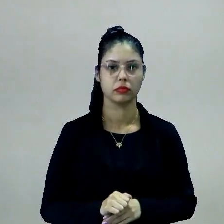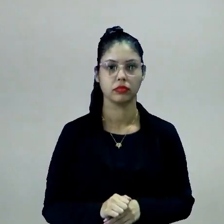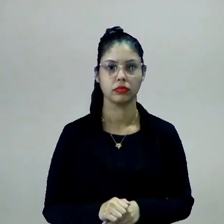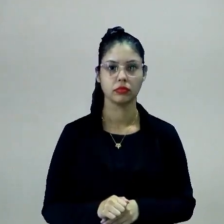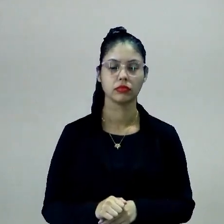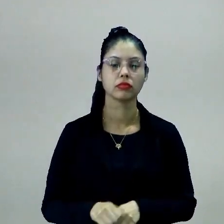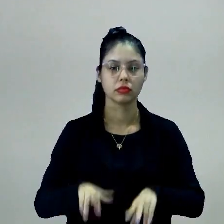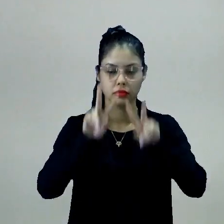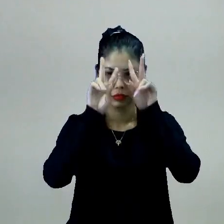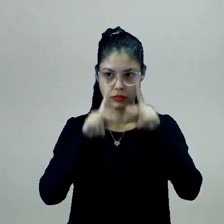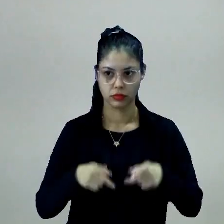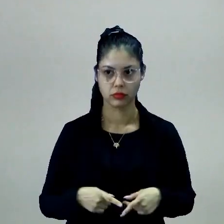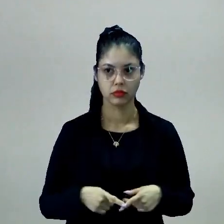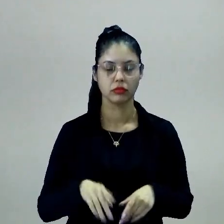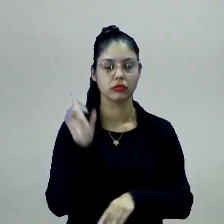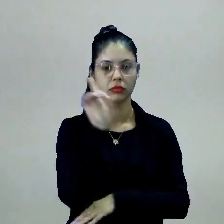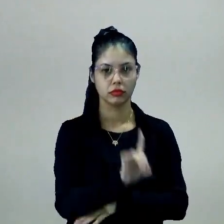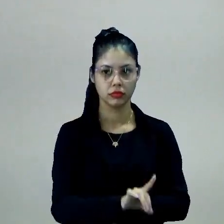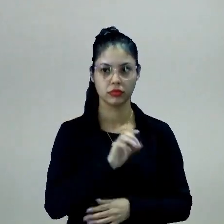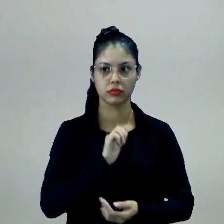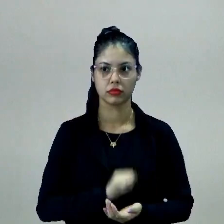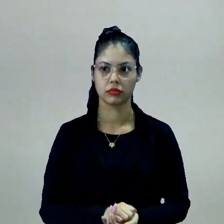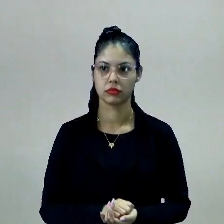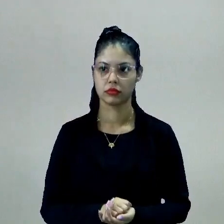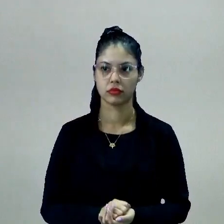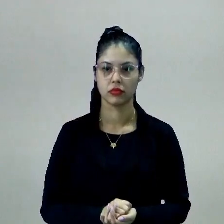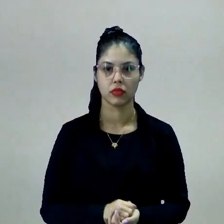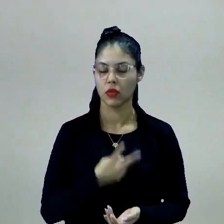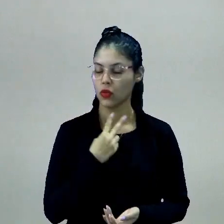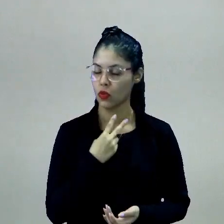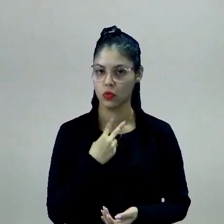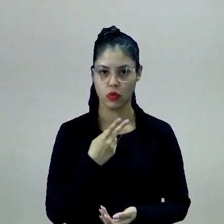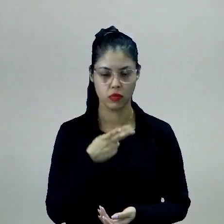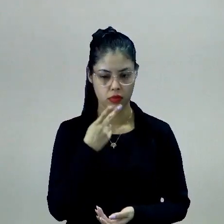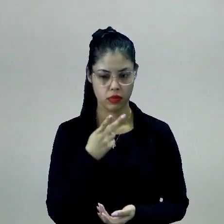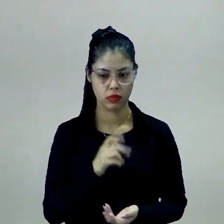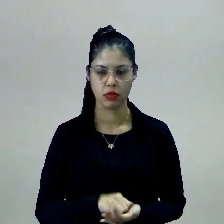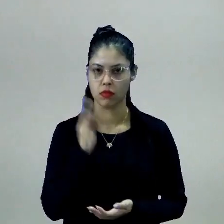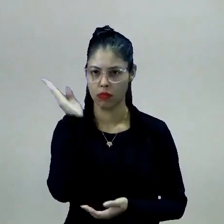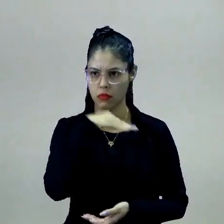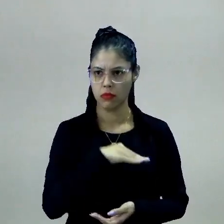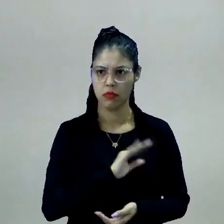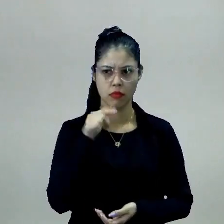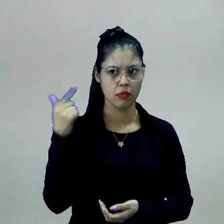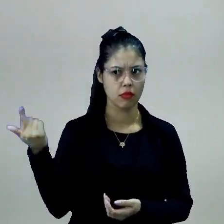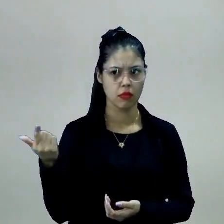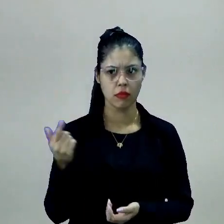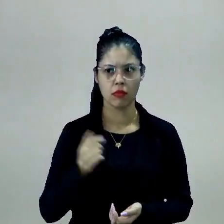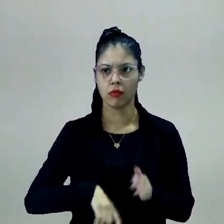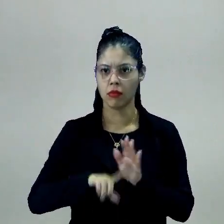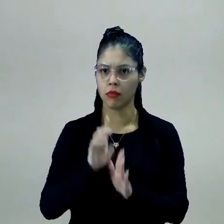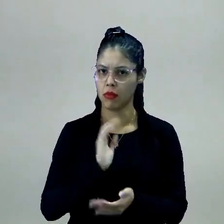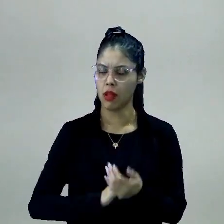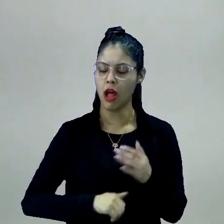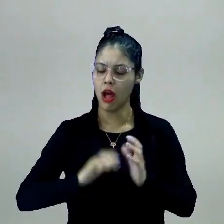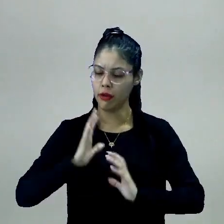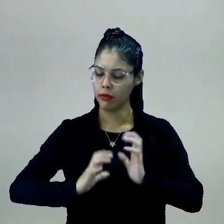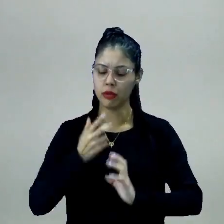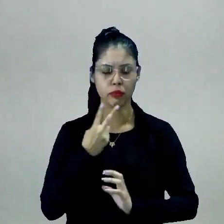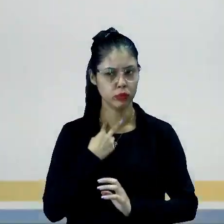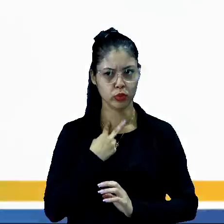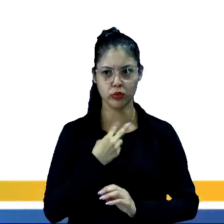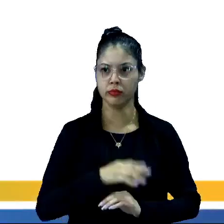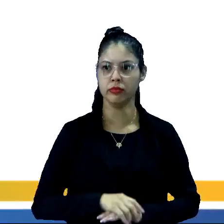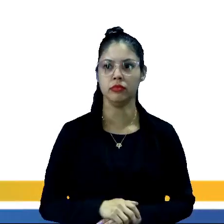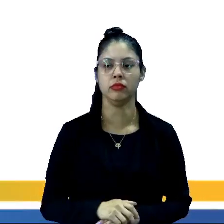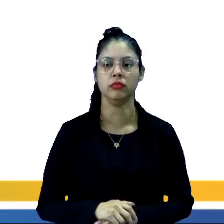ofender os direitos humanos, sem ofender ninguém, né, sem arrumar aí, digamos, confusão.